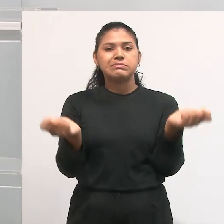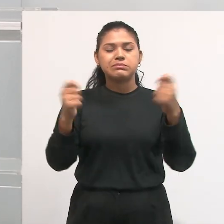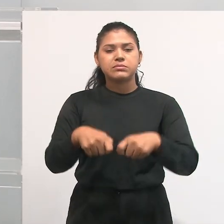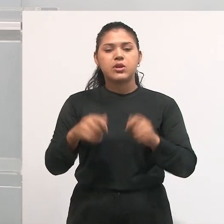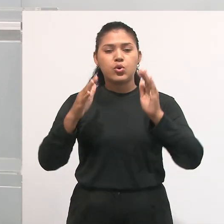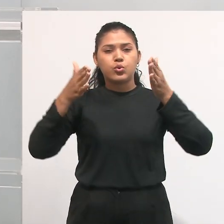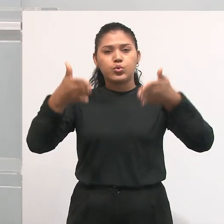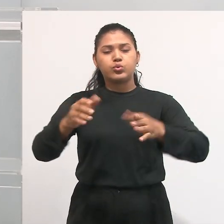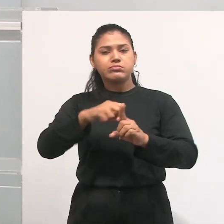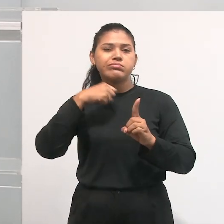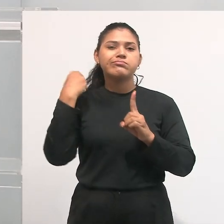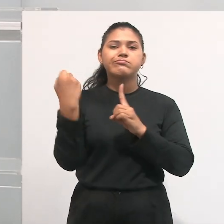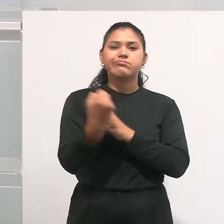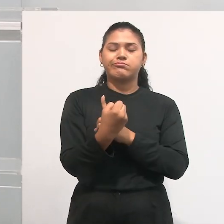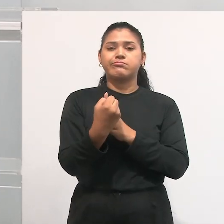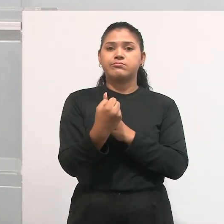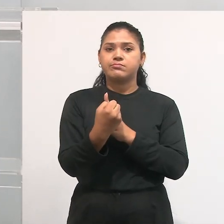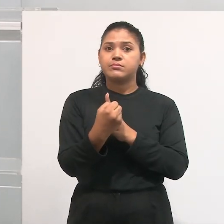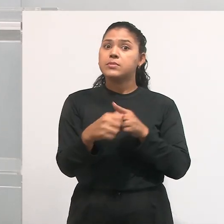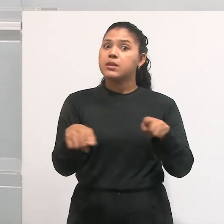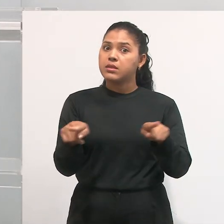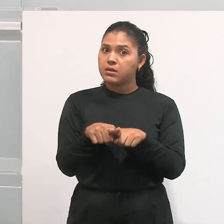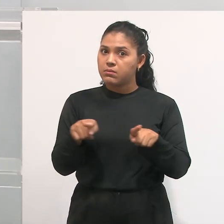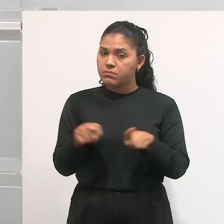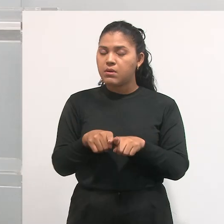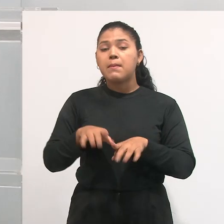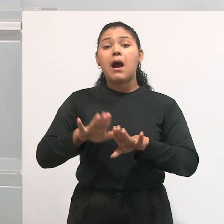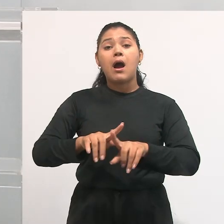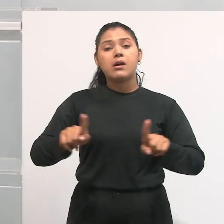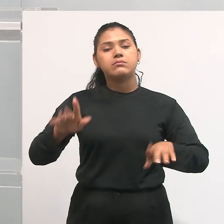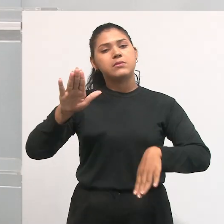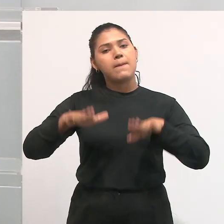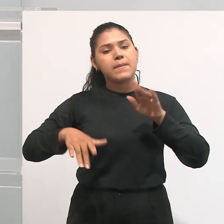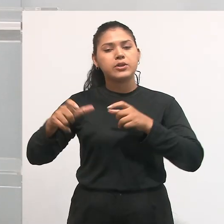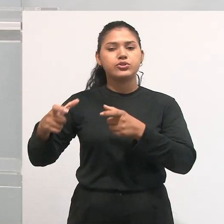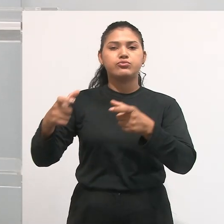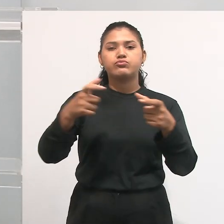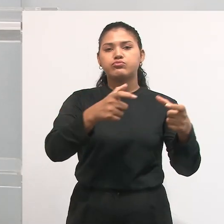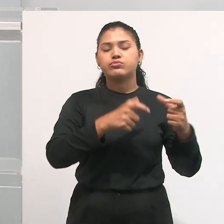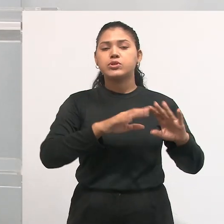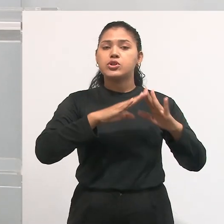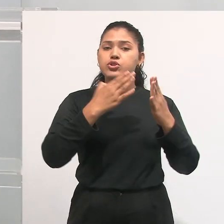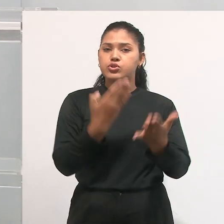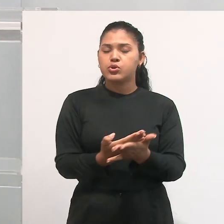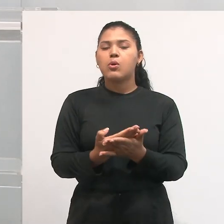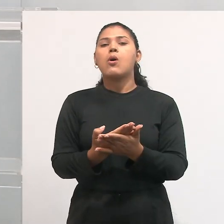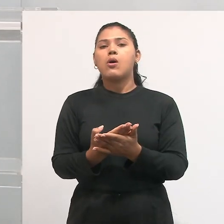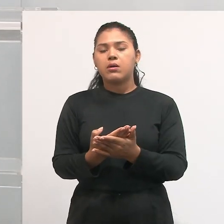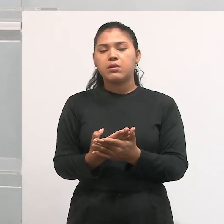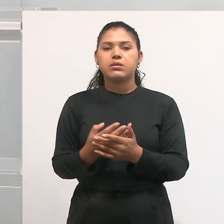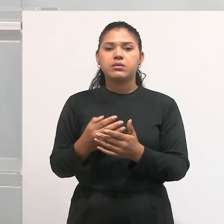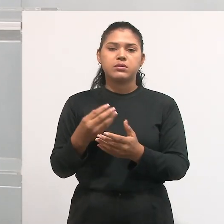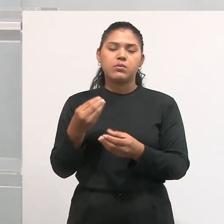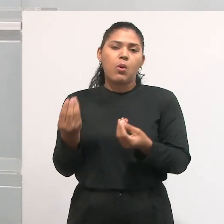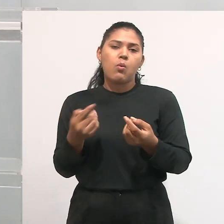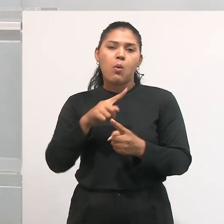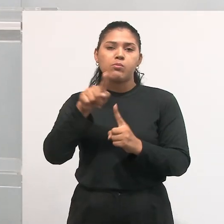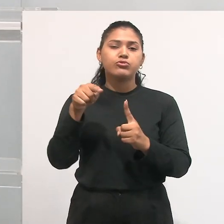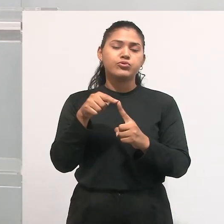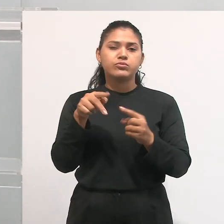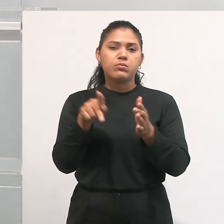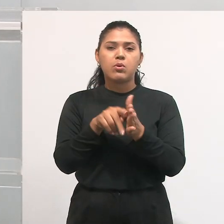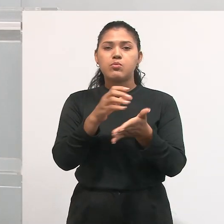a sociedade, para que a escola, e a depender da ideologia que se tem sobre currículo, a sua concepção de escola,